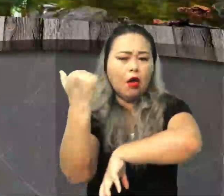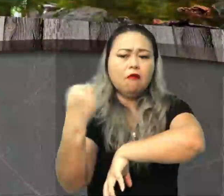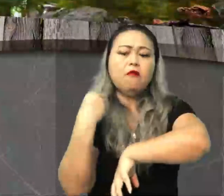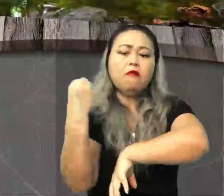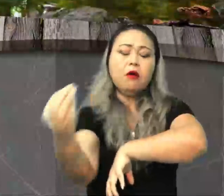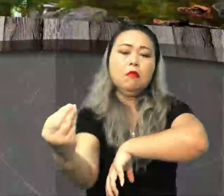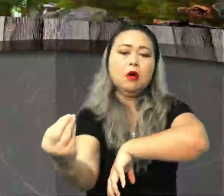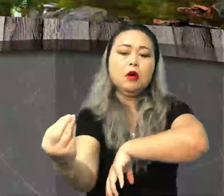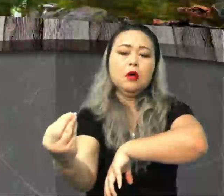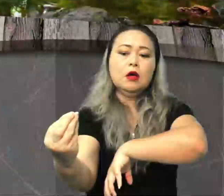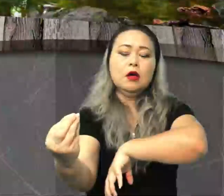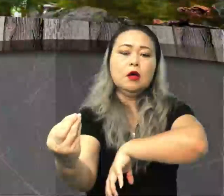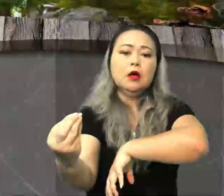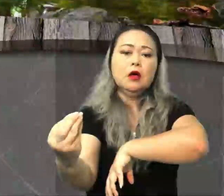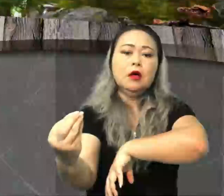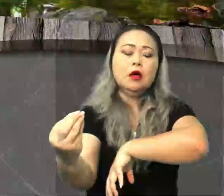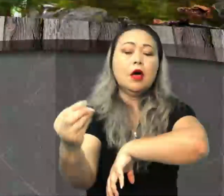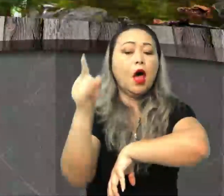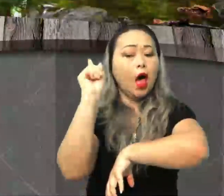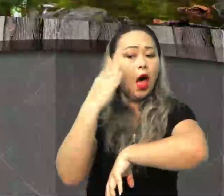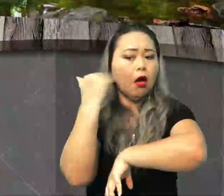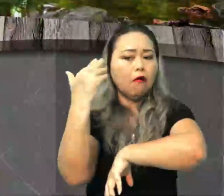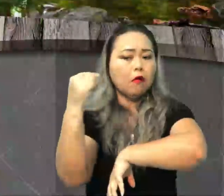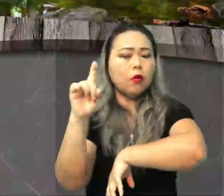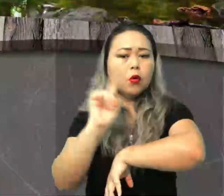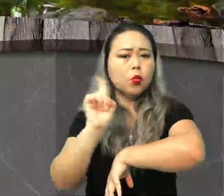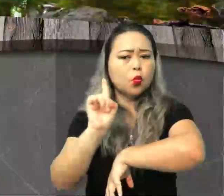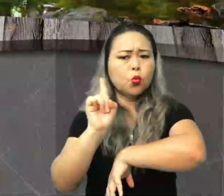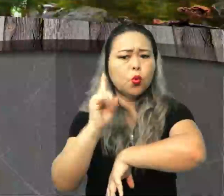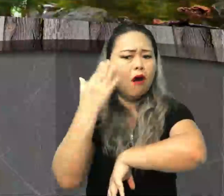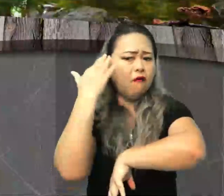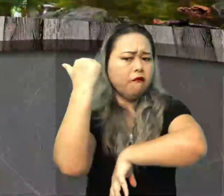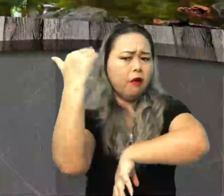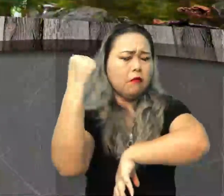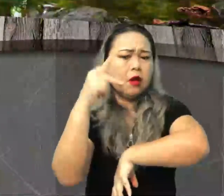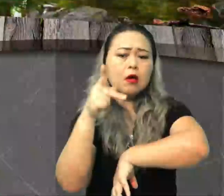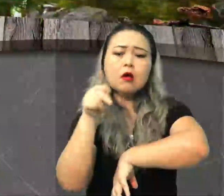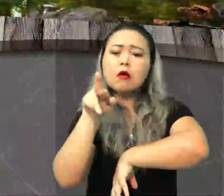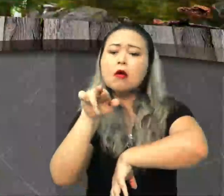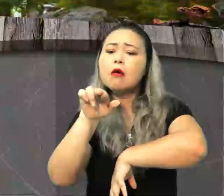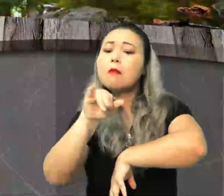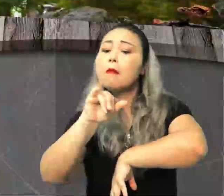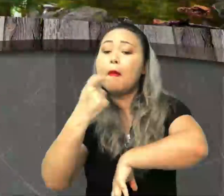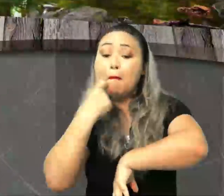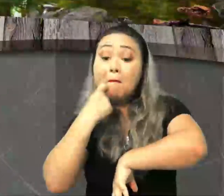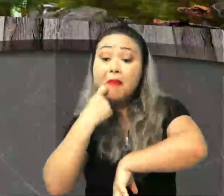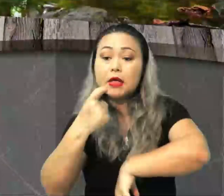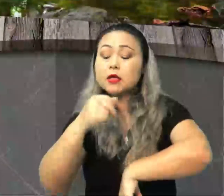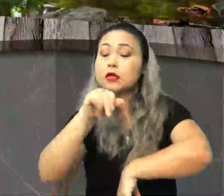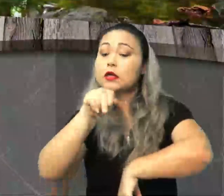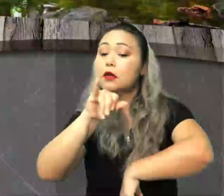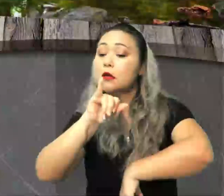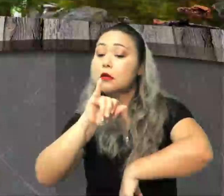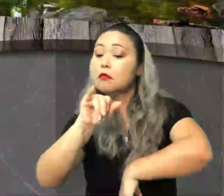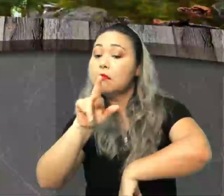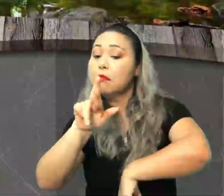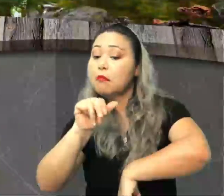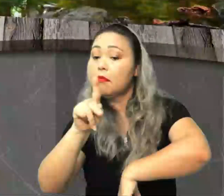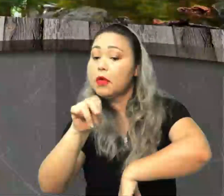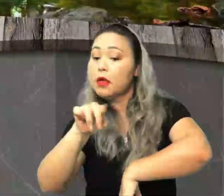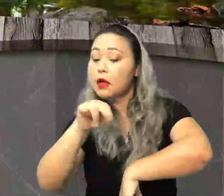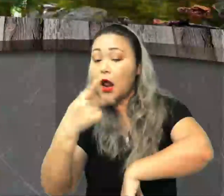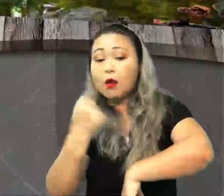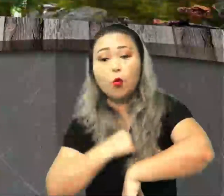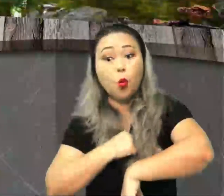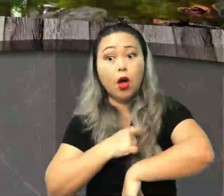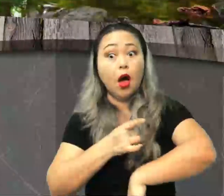galera? Mas essa fama, assim, também não é, tá, pra gente ter, não é um animal apavorante